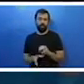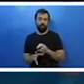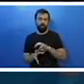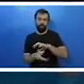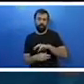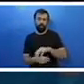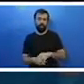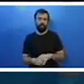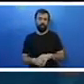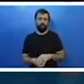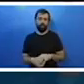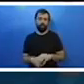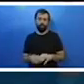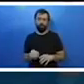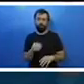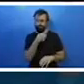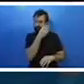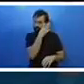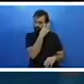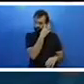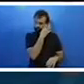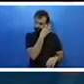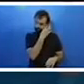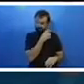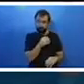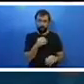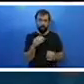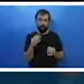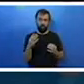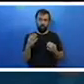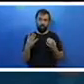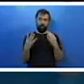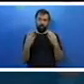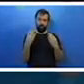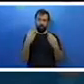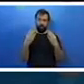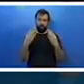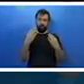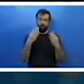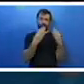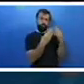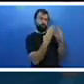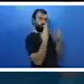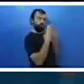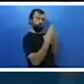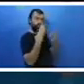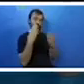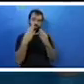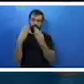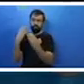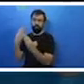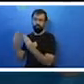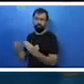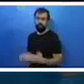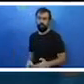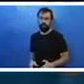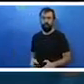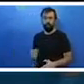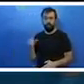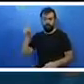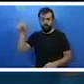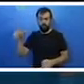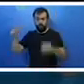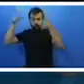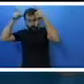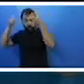de ouro? Então, são todos suspeitos. Todos vocês são suspeitos? Quando descobrir, o traidor vai